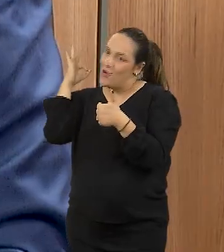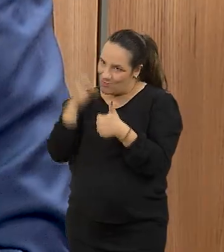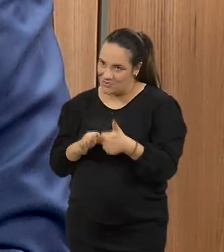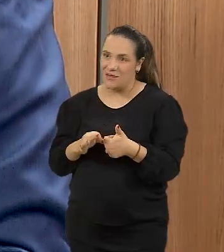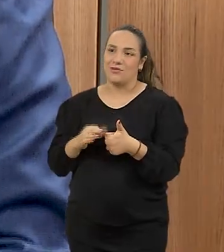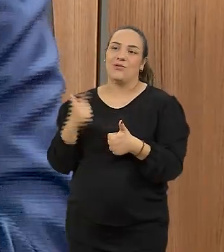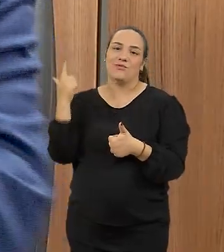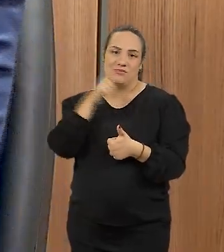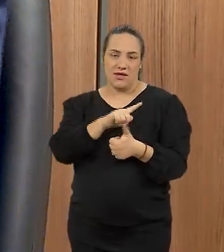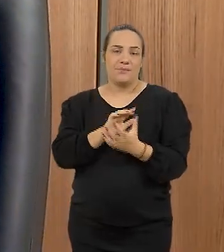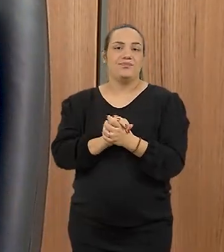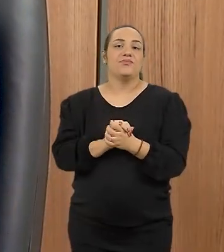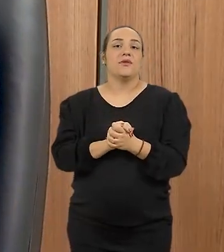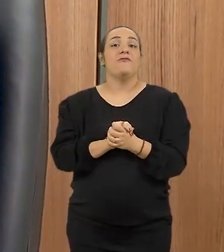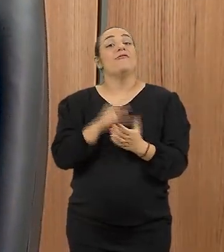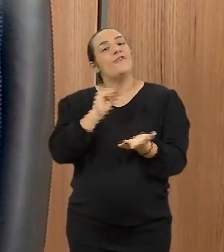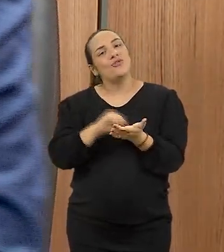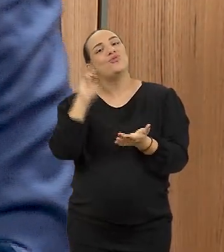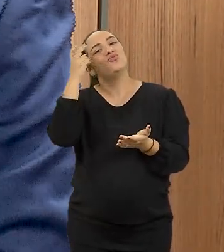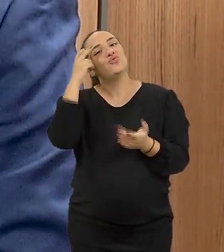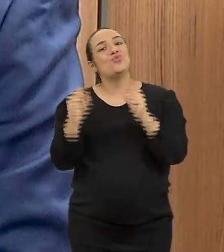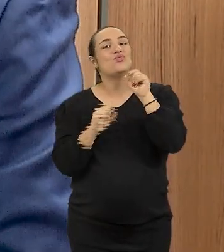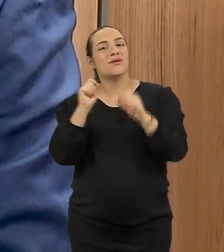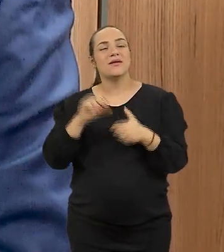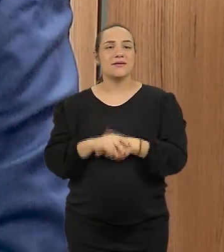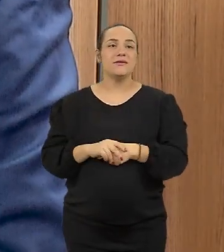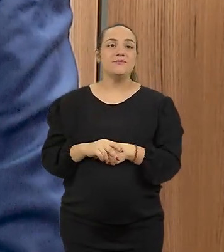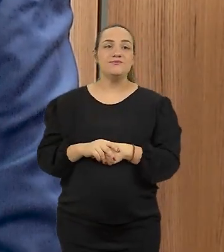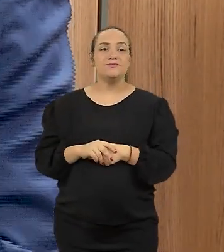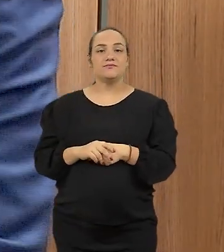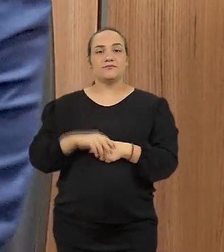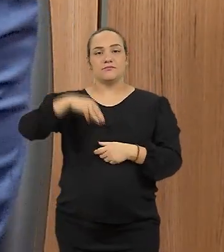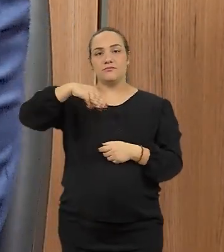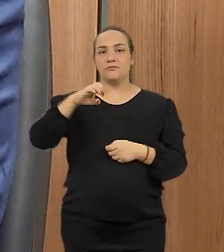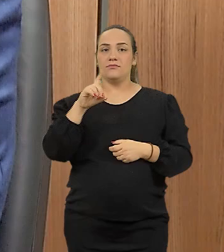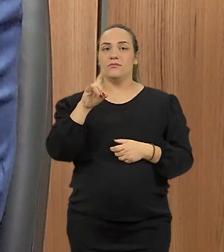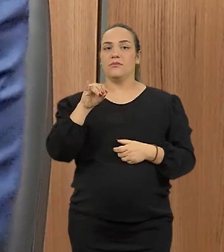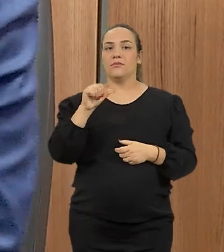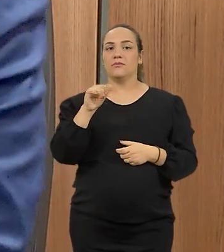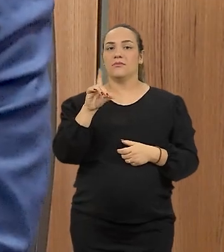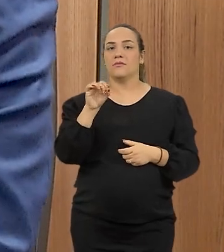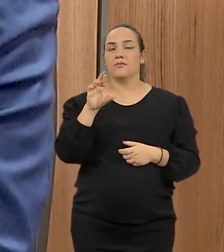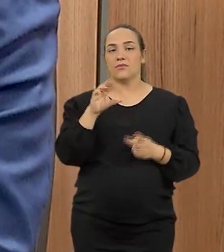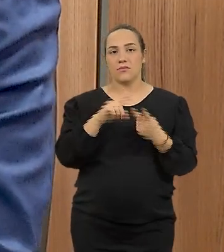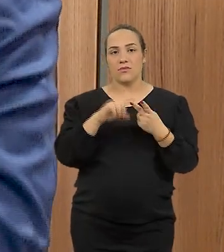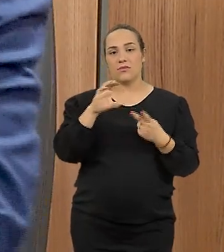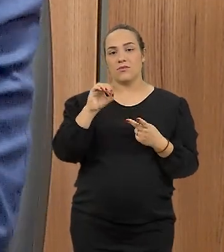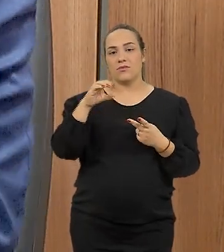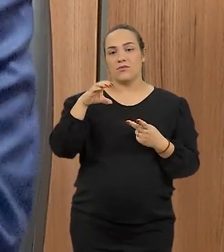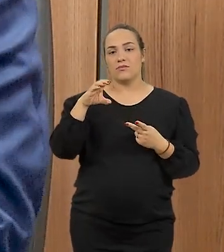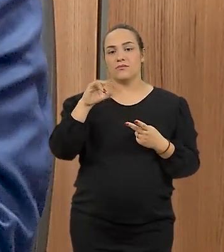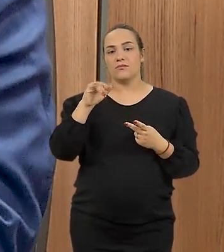sim. E outra cultura que falta no mediador e o conciliador, há uma visão de que o